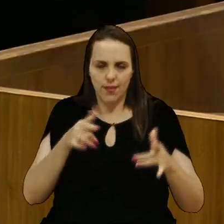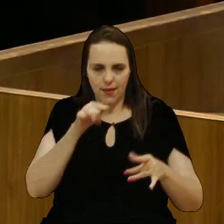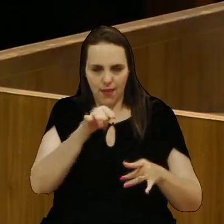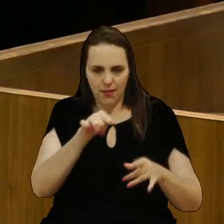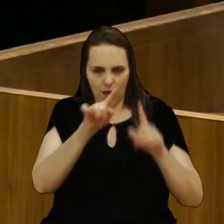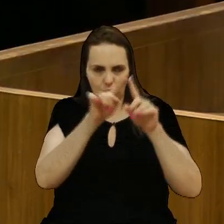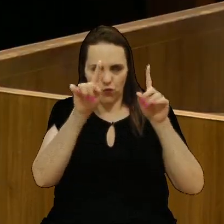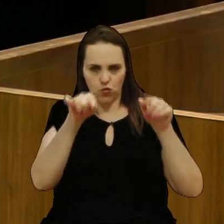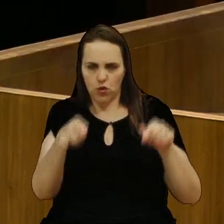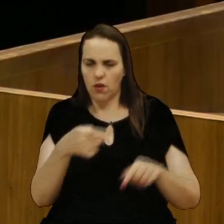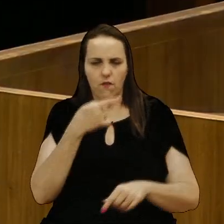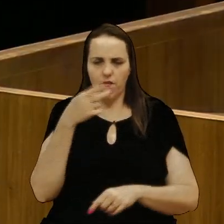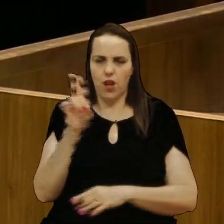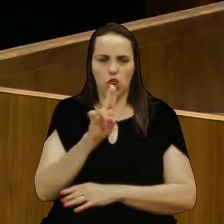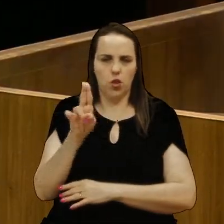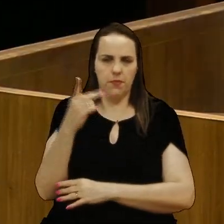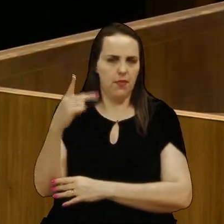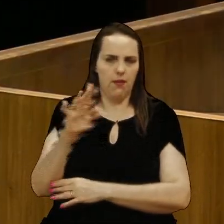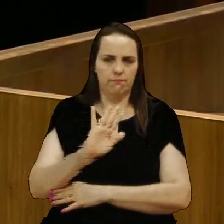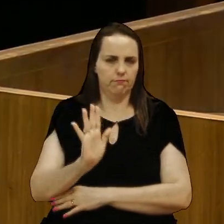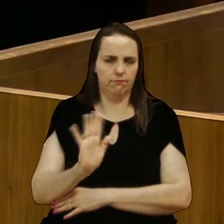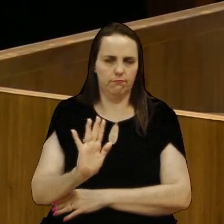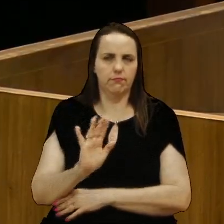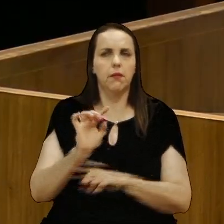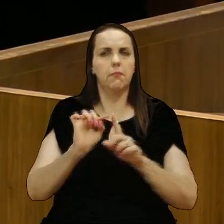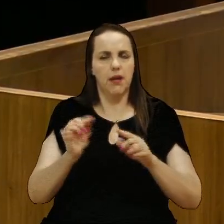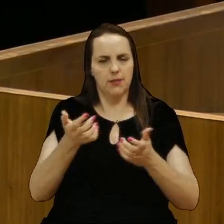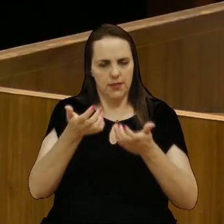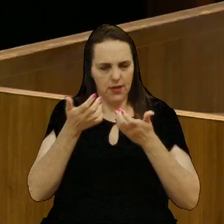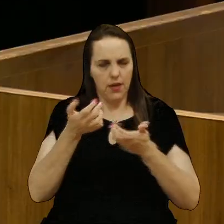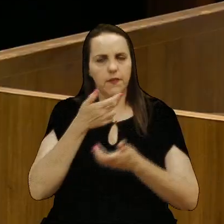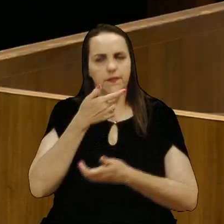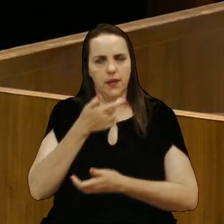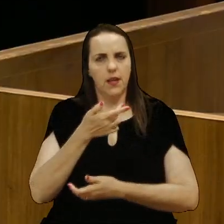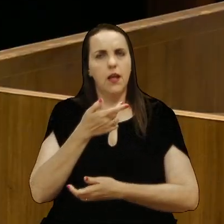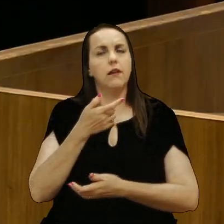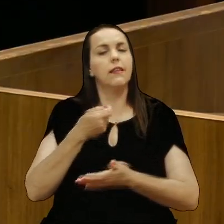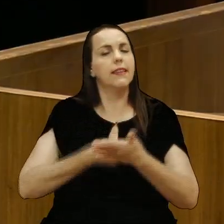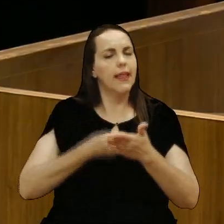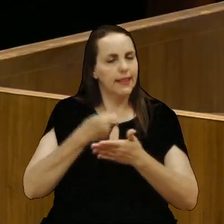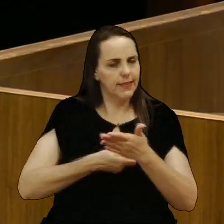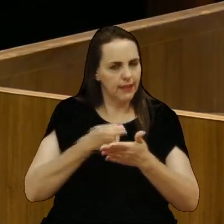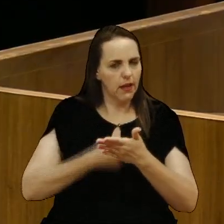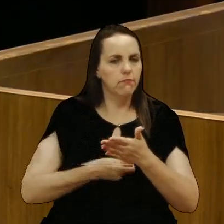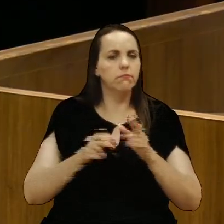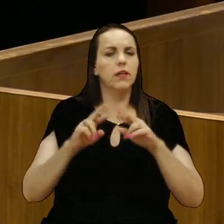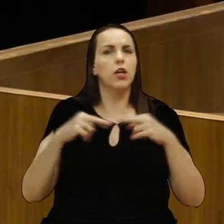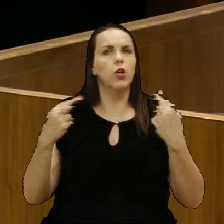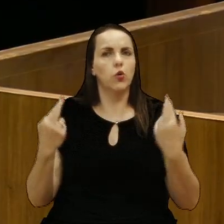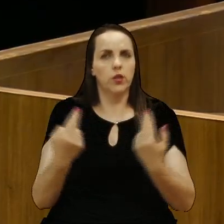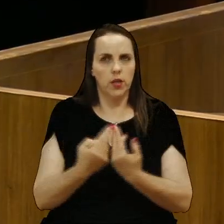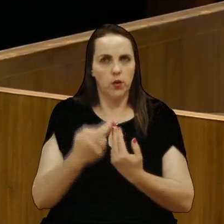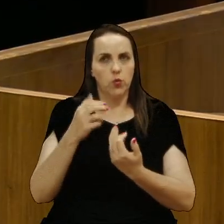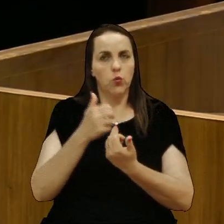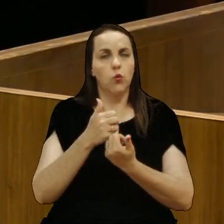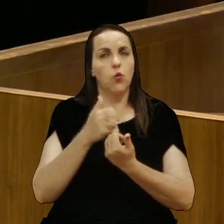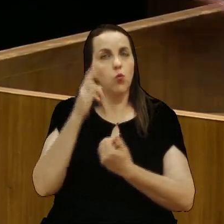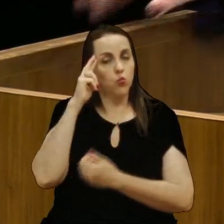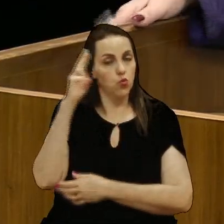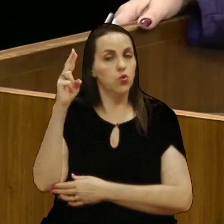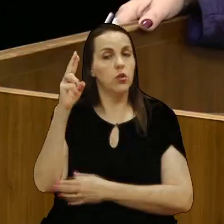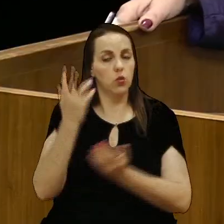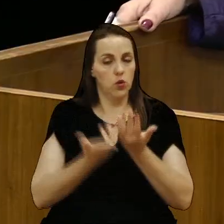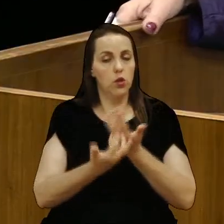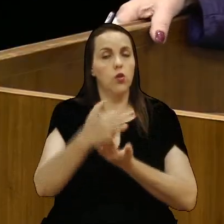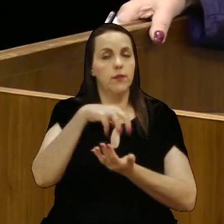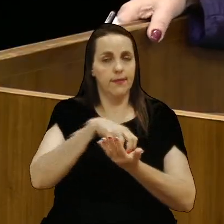não vou citar o nome aqui, mas quero dizer que nós vamos tentar uma reunião com o diretor da